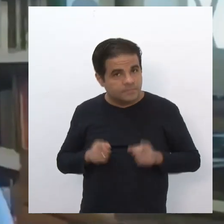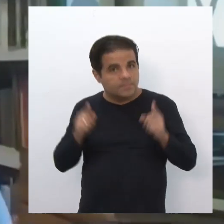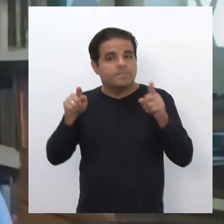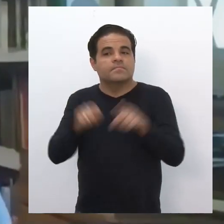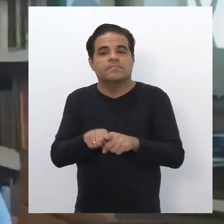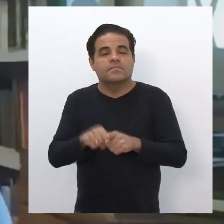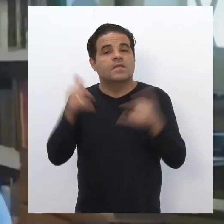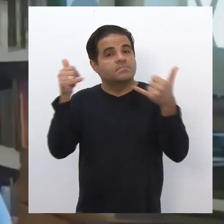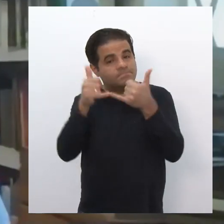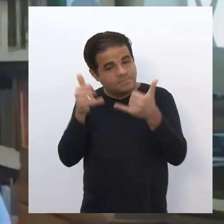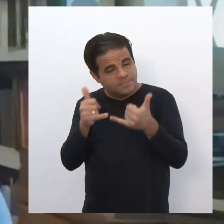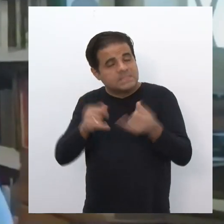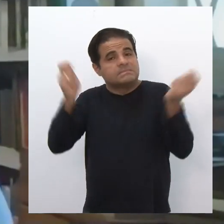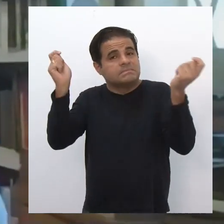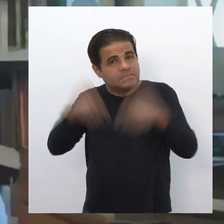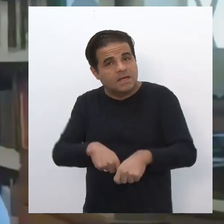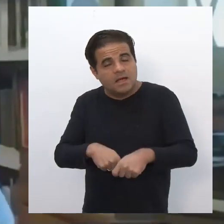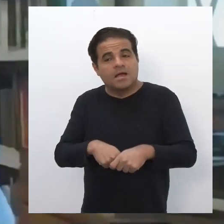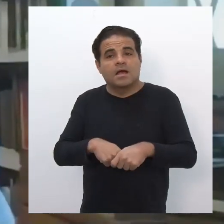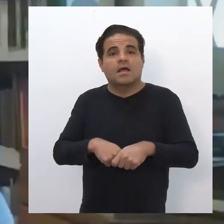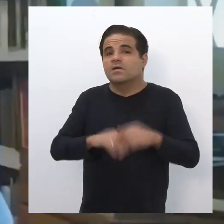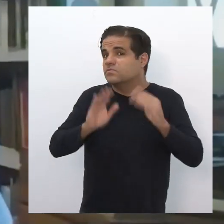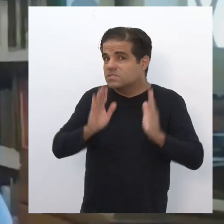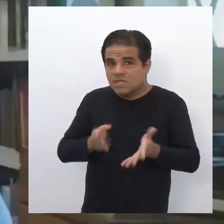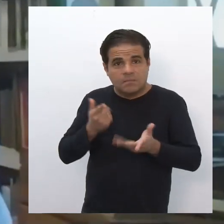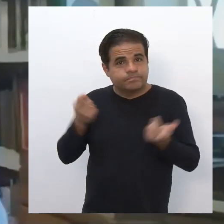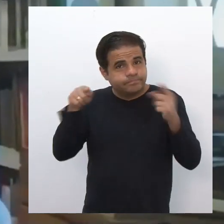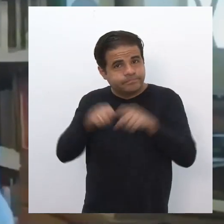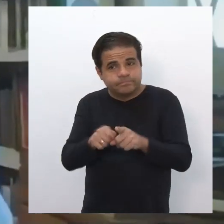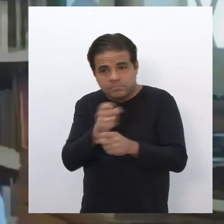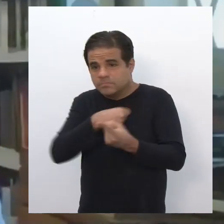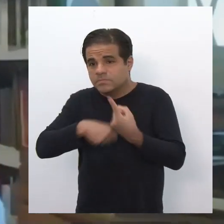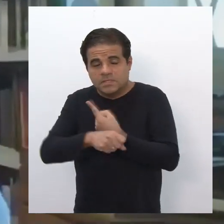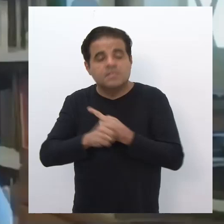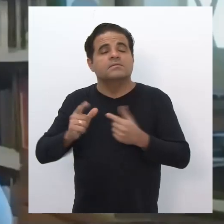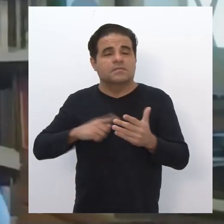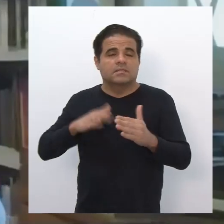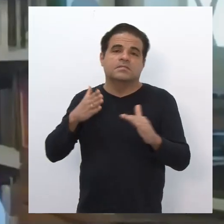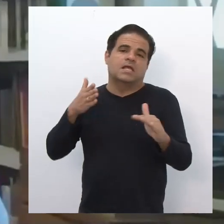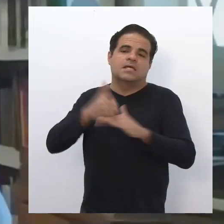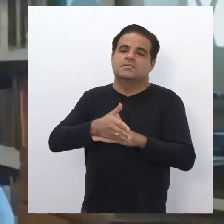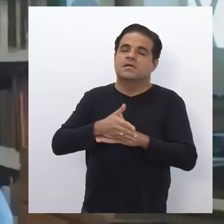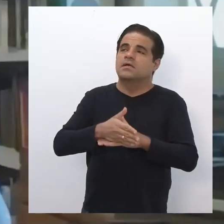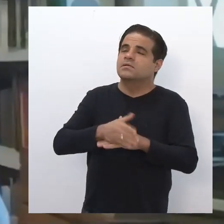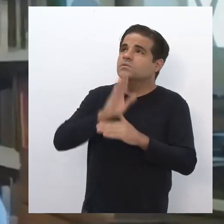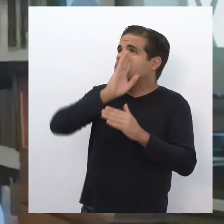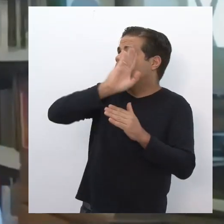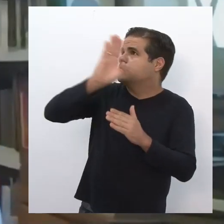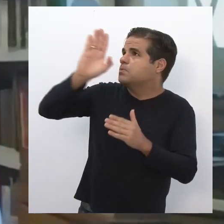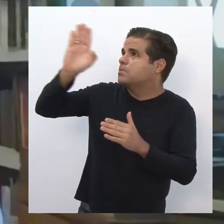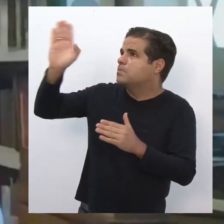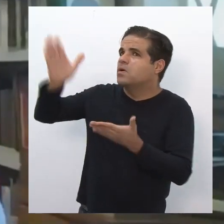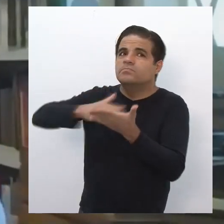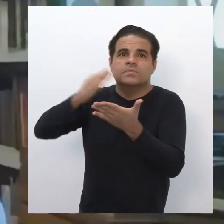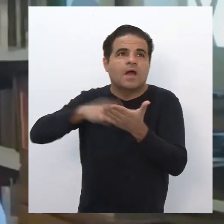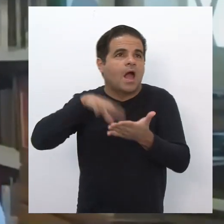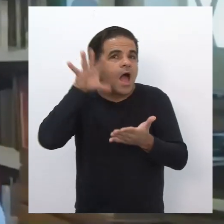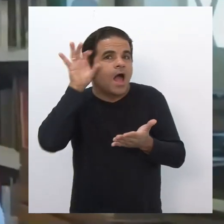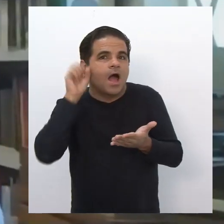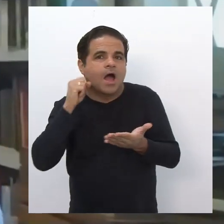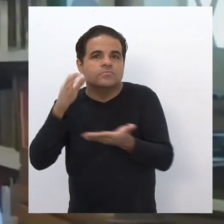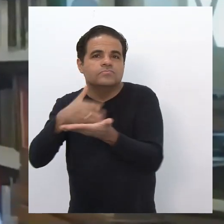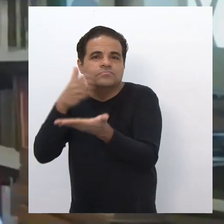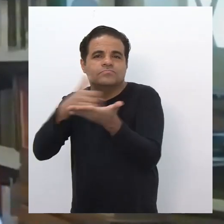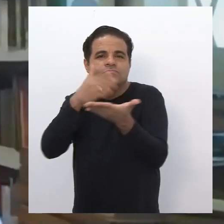por internet mesmo. E uma vez sendo sócio, você tem acesso a essa coleção de